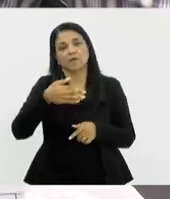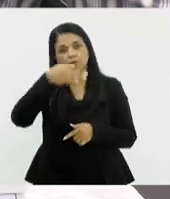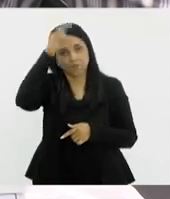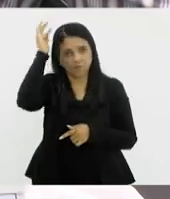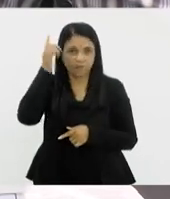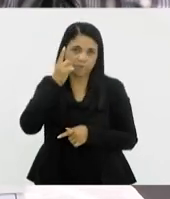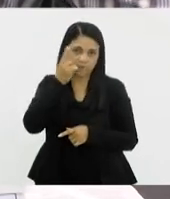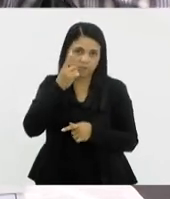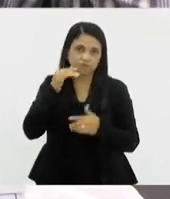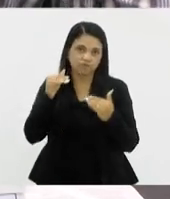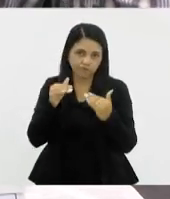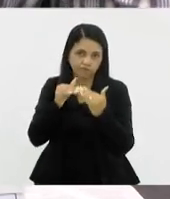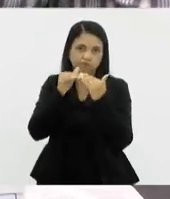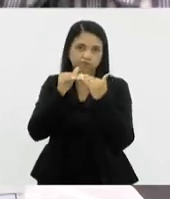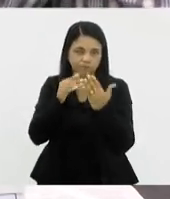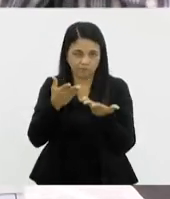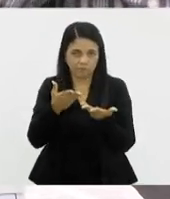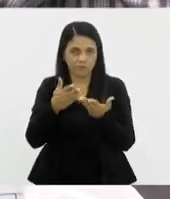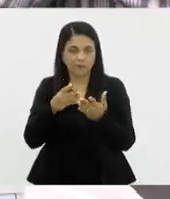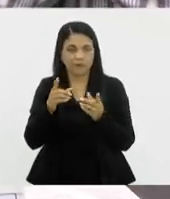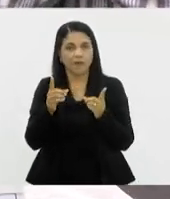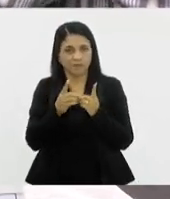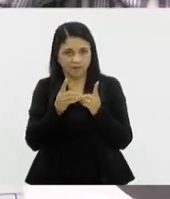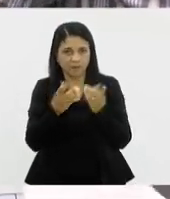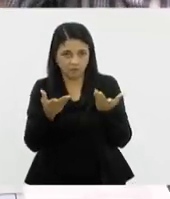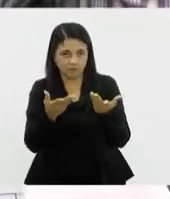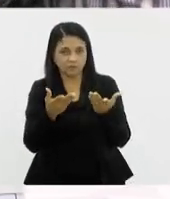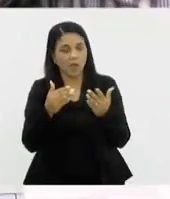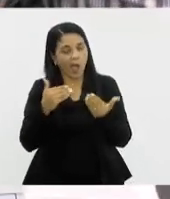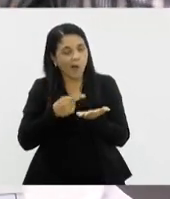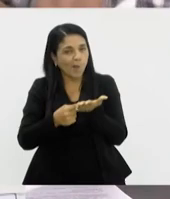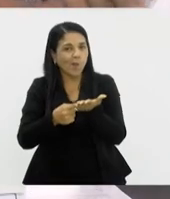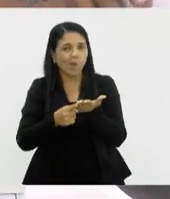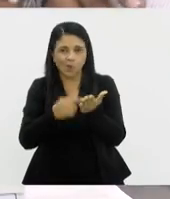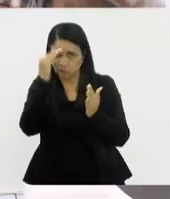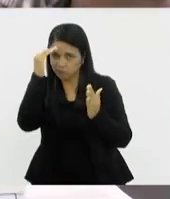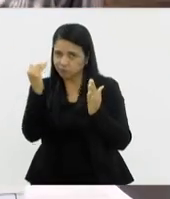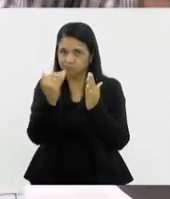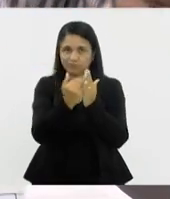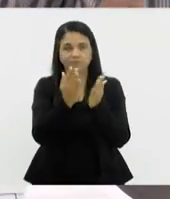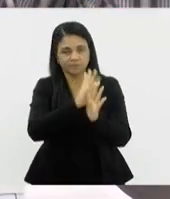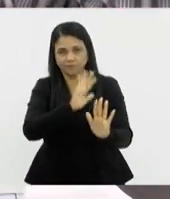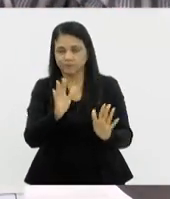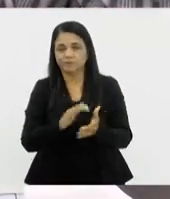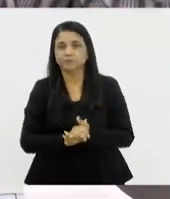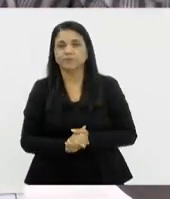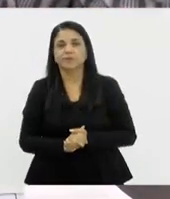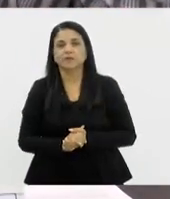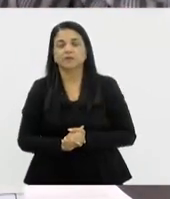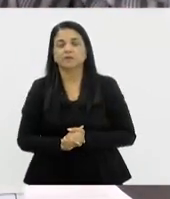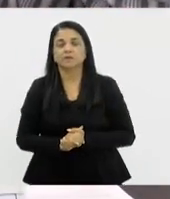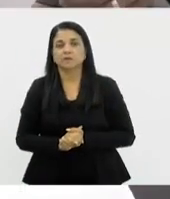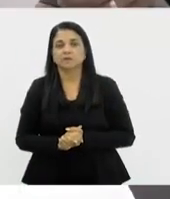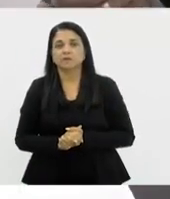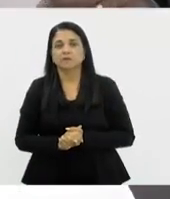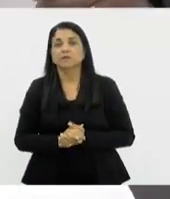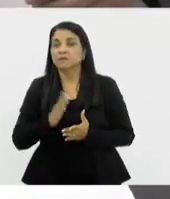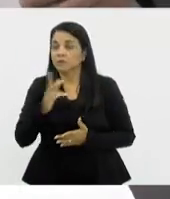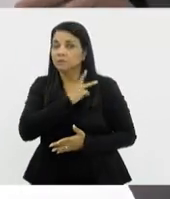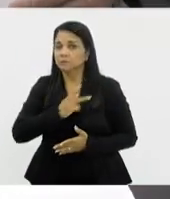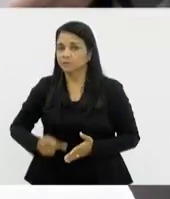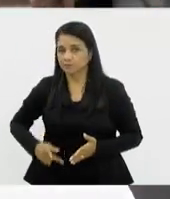Pacheco. Então, é uma questão de acordo, só para dizer que foi perfeito. Nesse sentido. Presidente. Deputado Luiz Paulo.